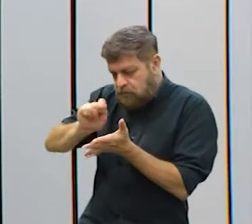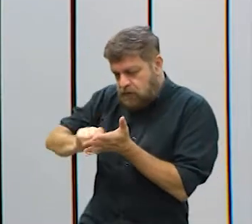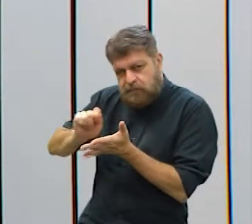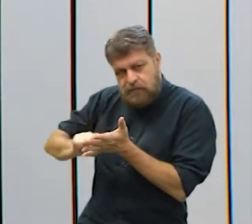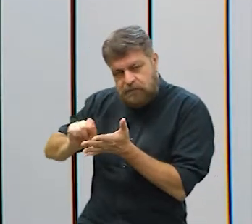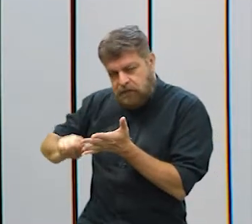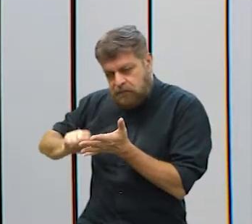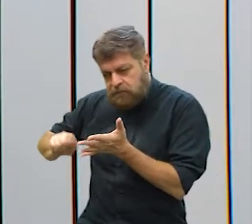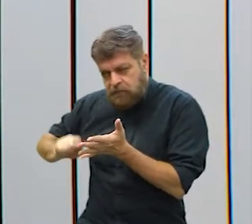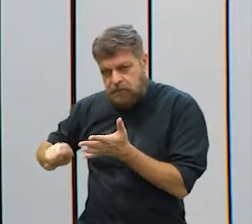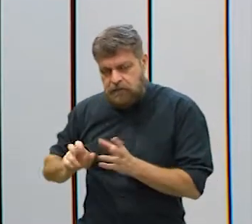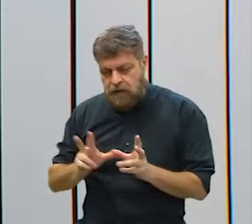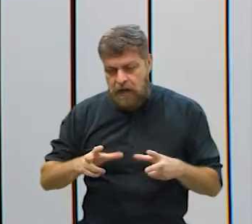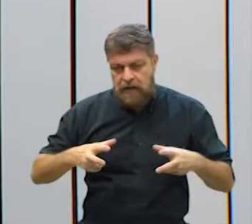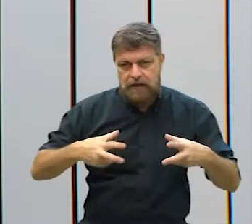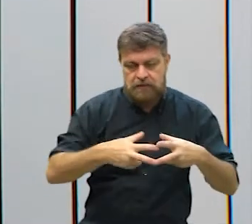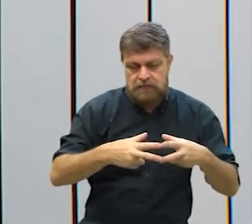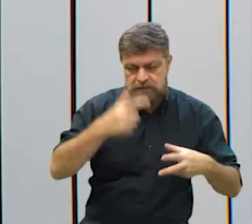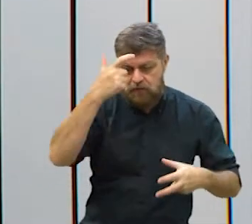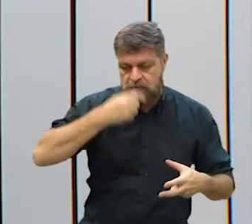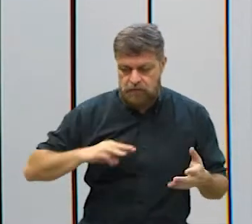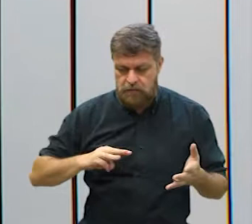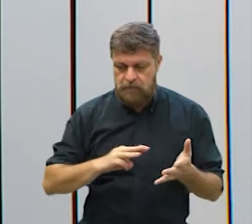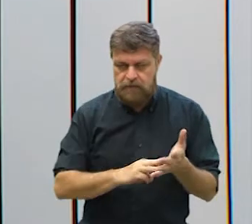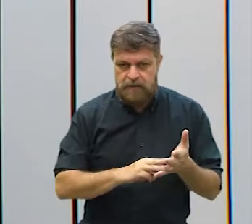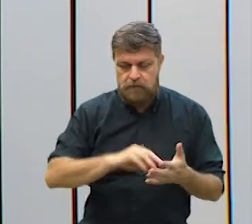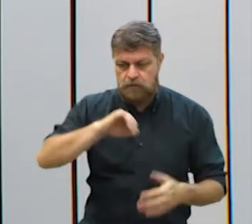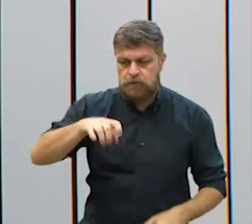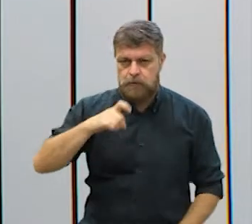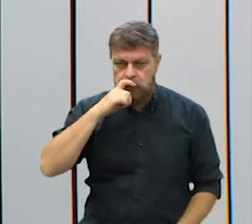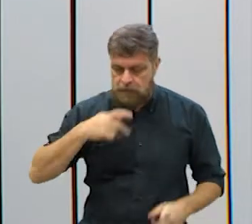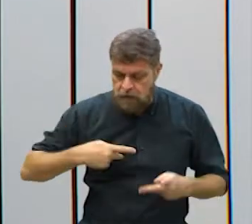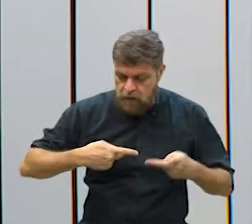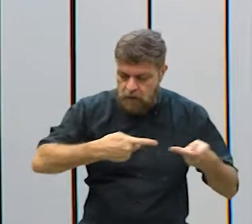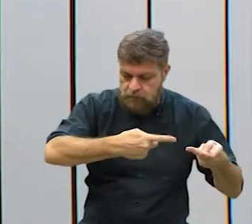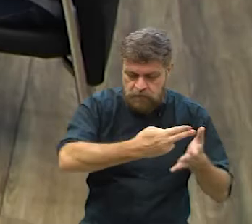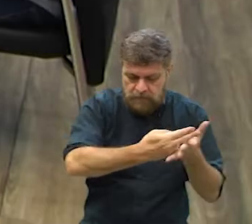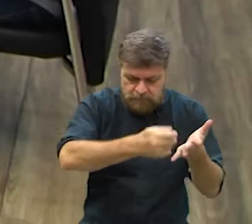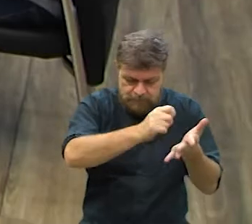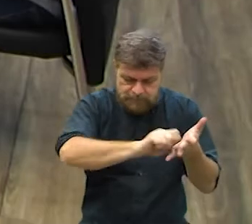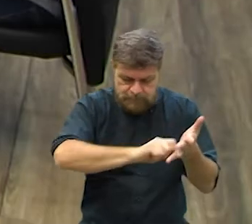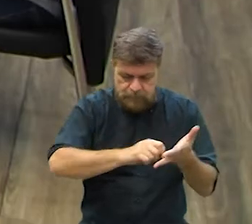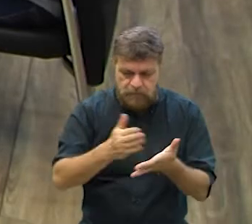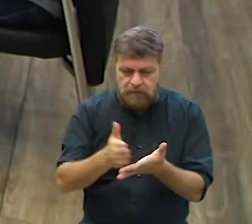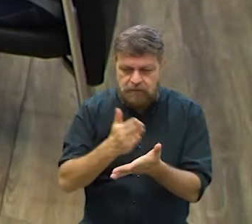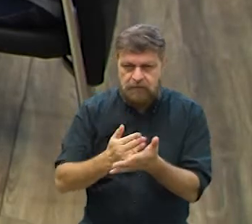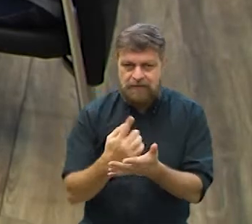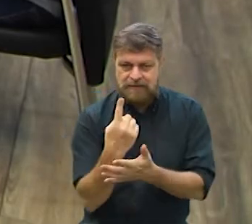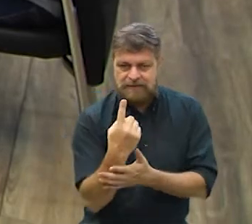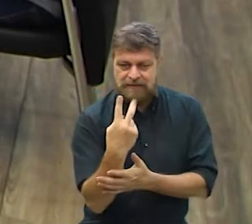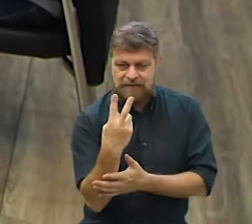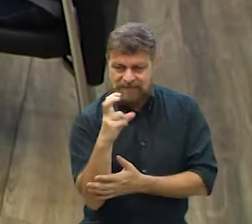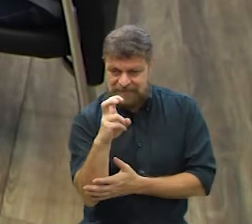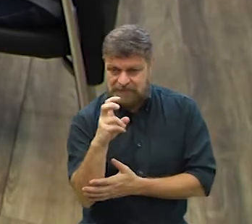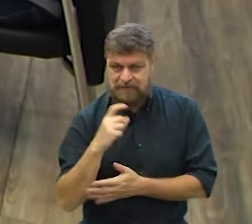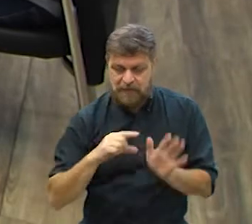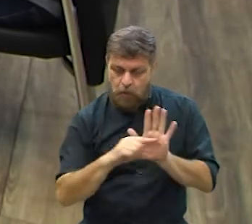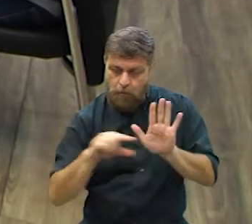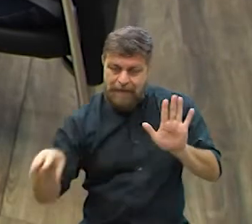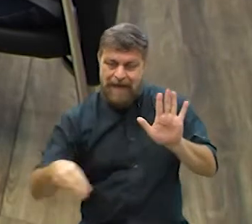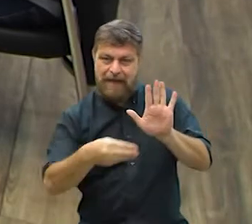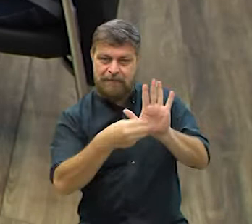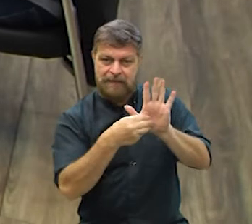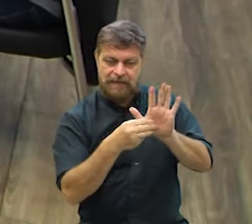o relatório dele. Na condição, né, de membro, foi designado pelo presidente a relatoria de folha 125 de